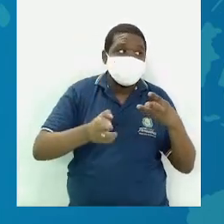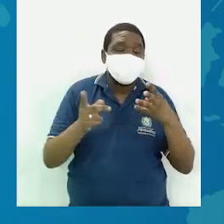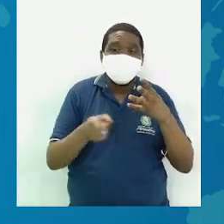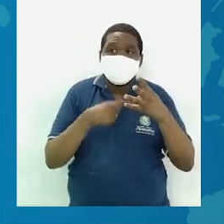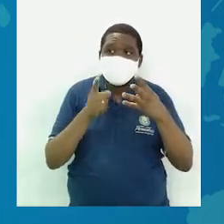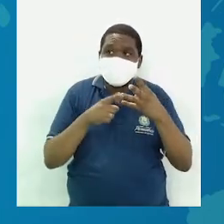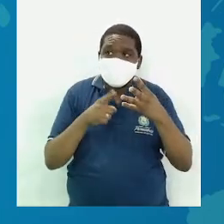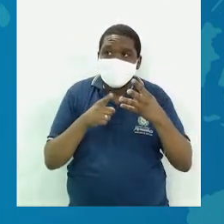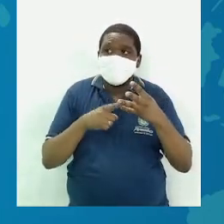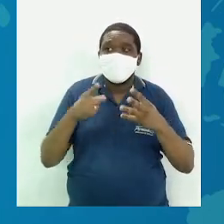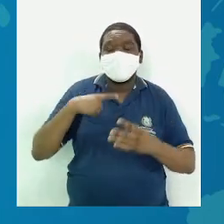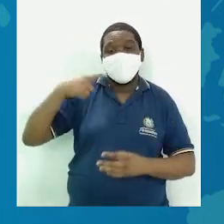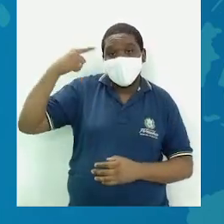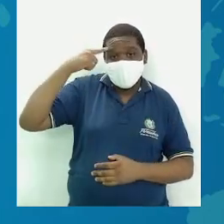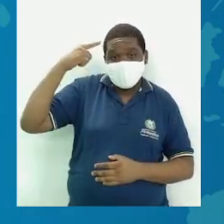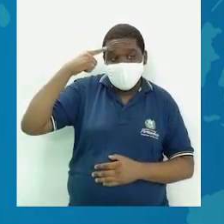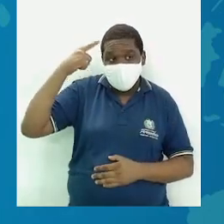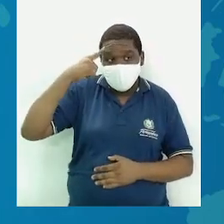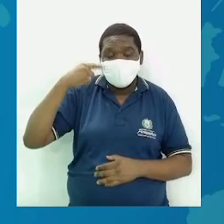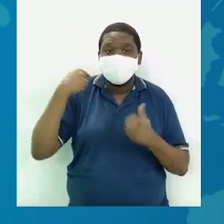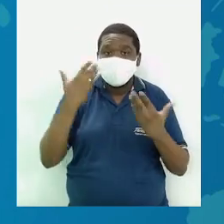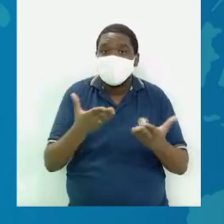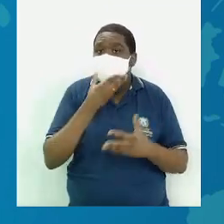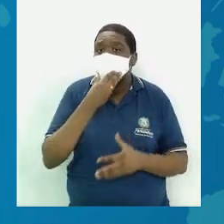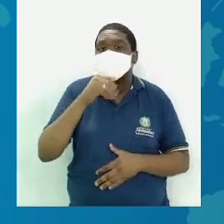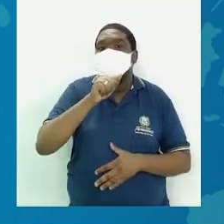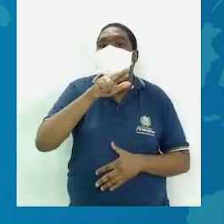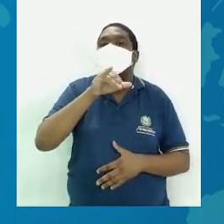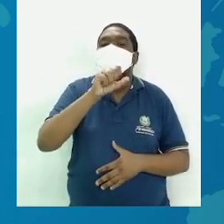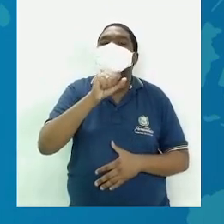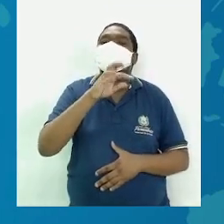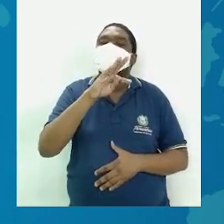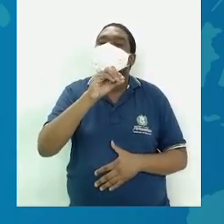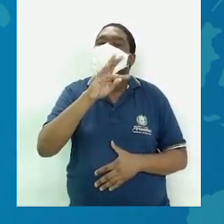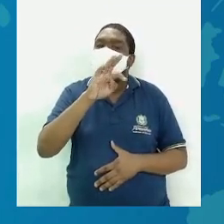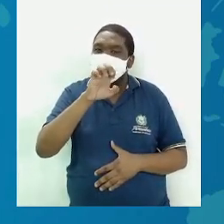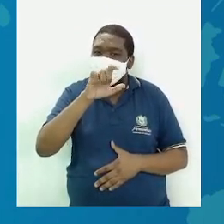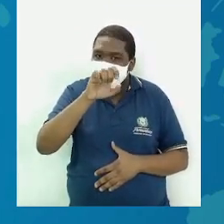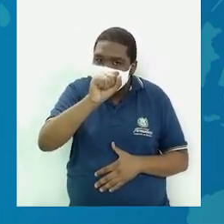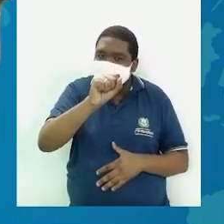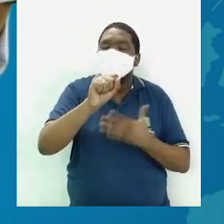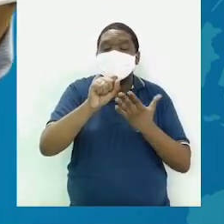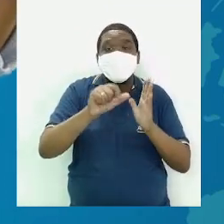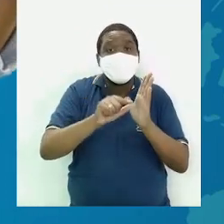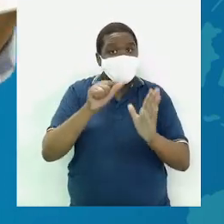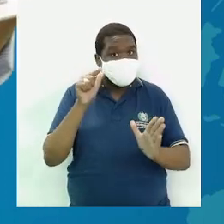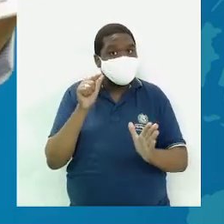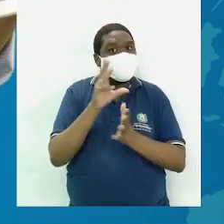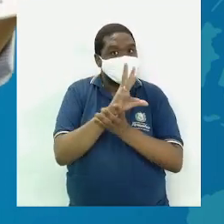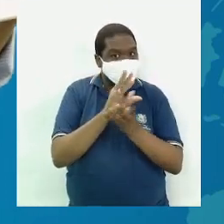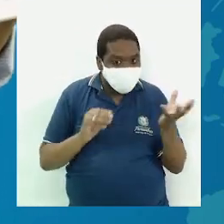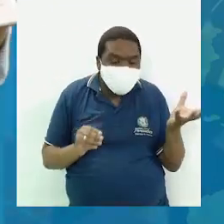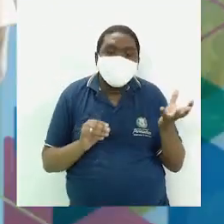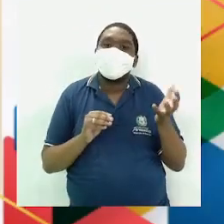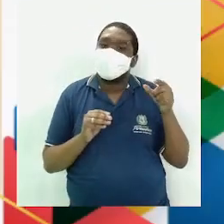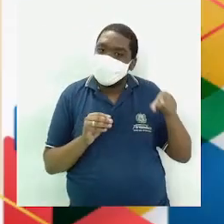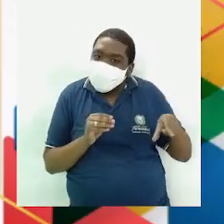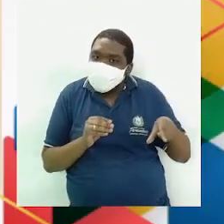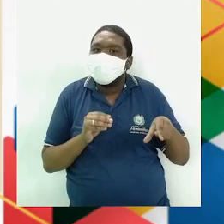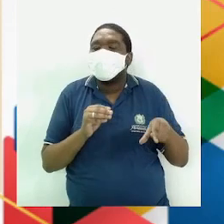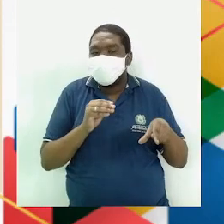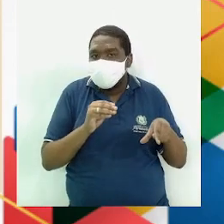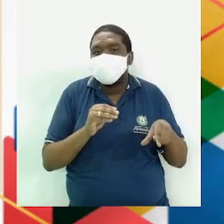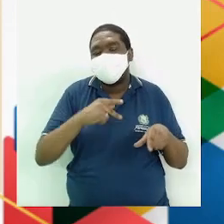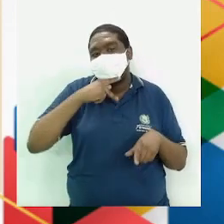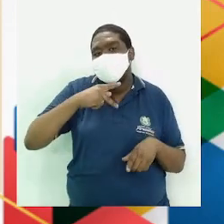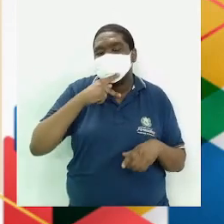à essência dos pensamentos. Então, Aristóteles, que foi discípulo de Platão, certo? Em Atenas, também mestre